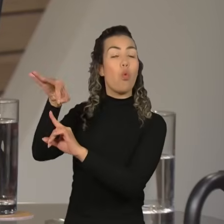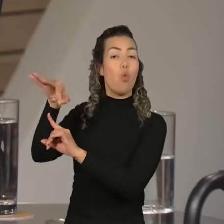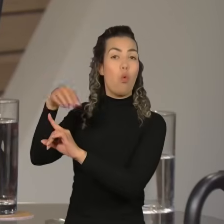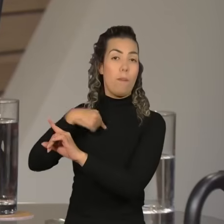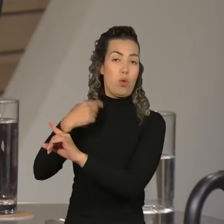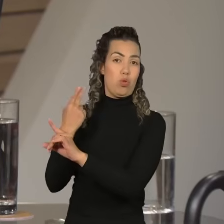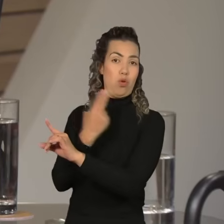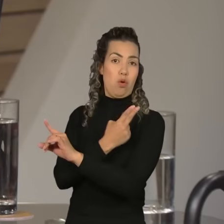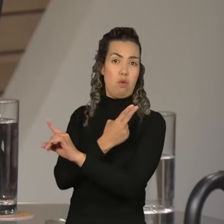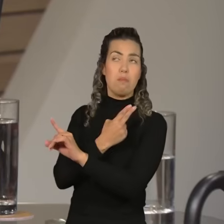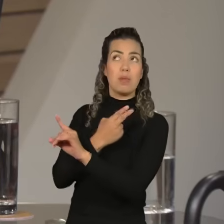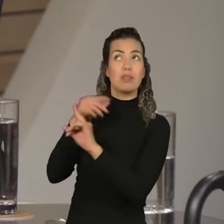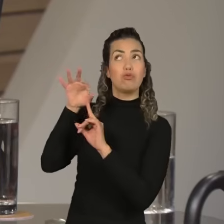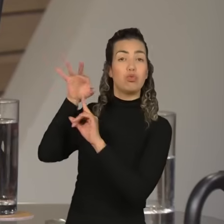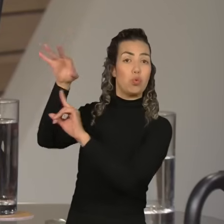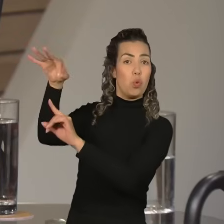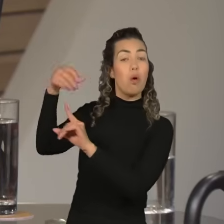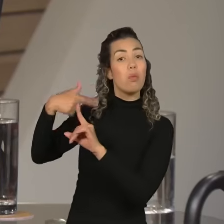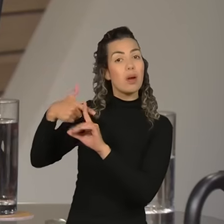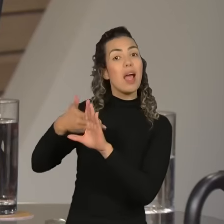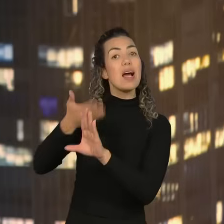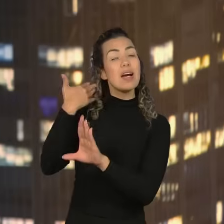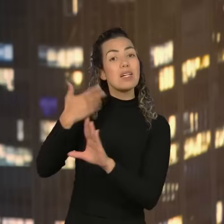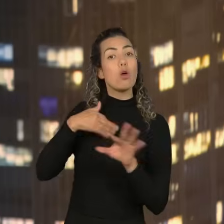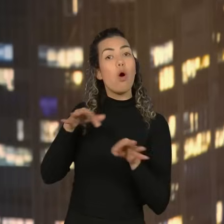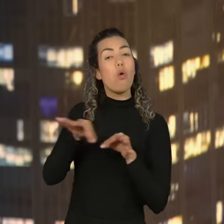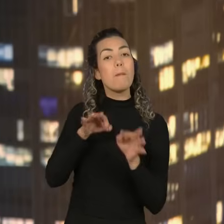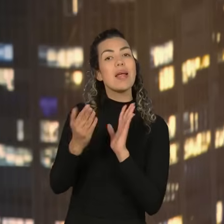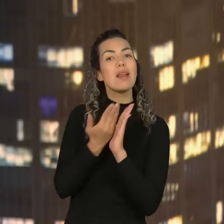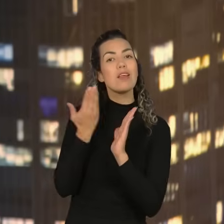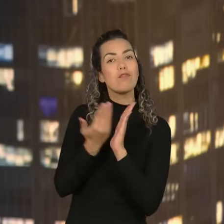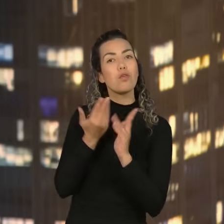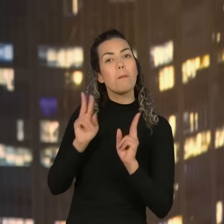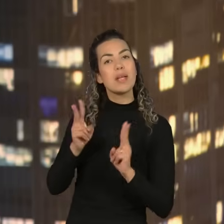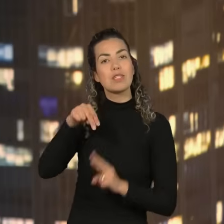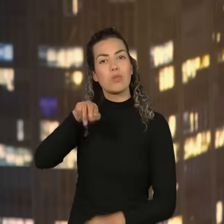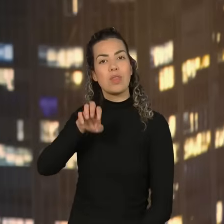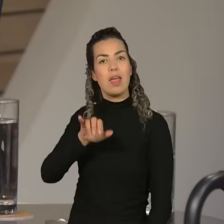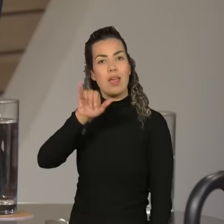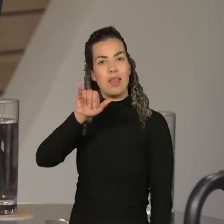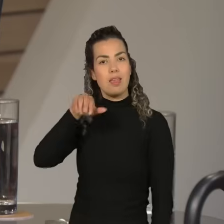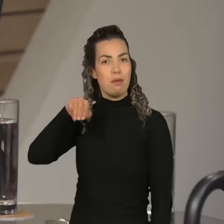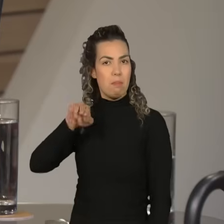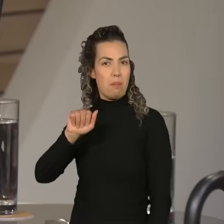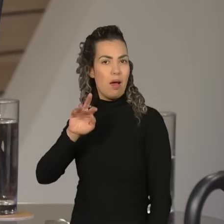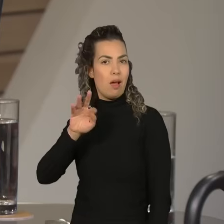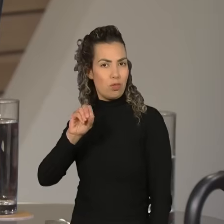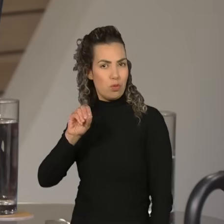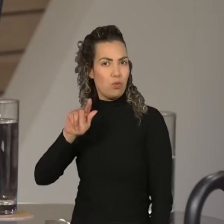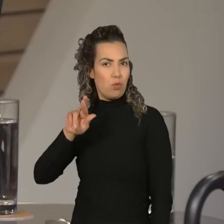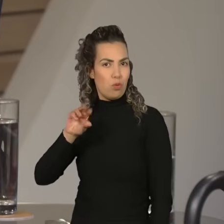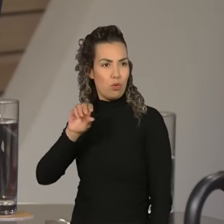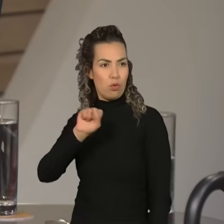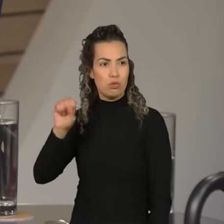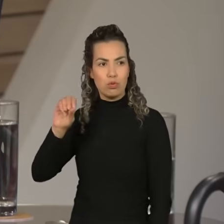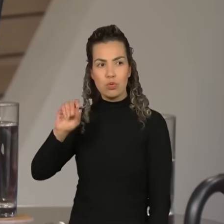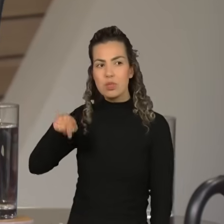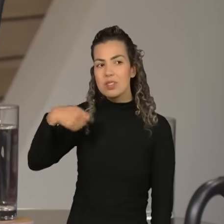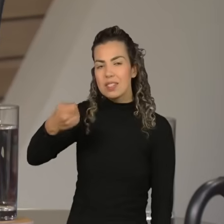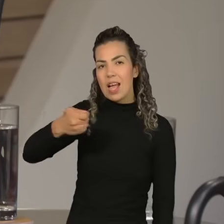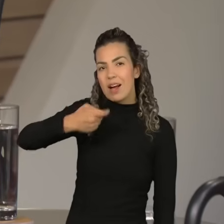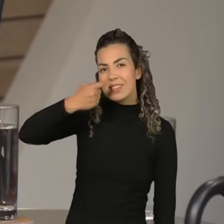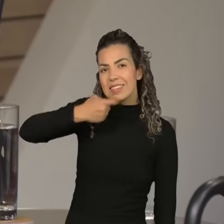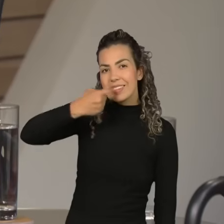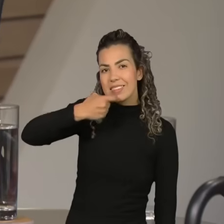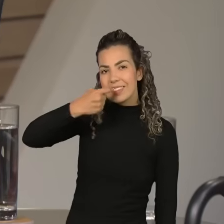fazer o trabalho, porque eu tinha organizado um livro sobre Ney Matogrosso. E a gente começou a conversar com a Lucia. Eu falei, Lucia, mas o seu filho não dá para ter um livrinho de